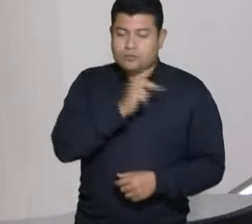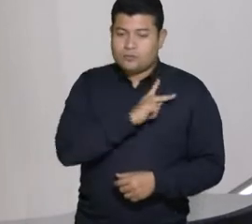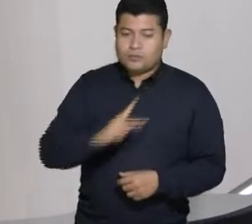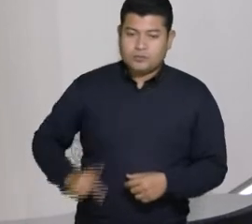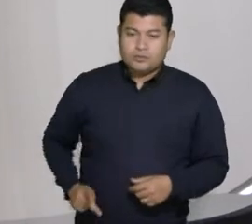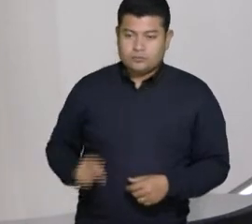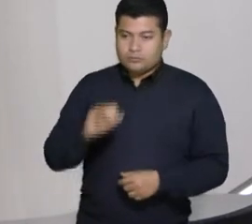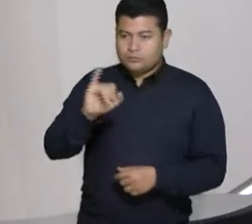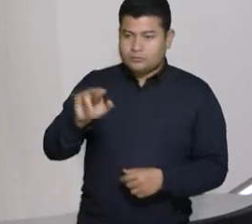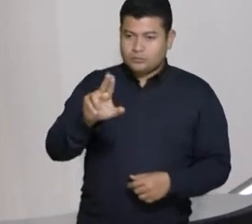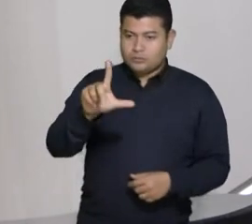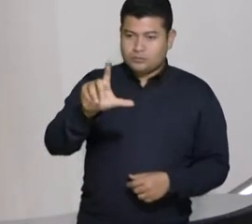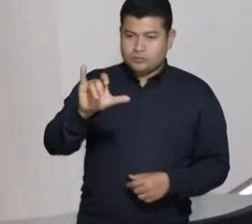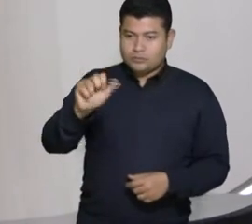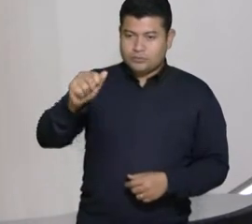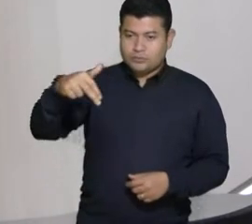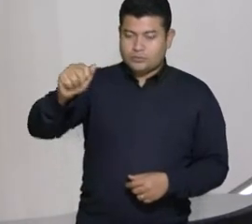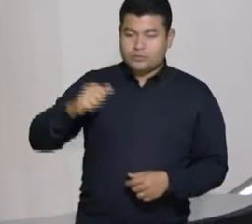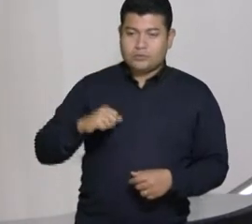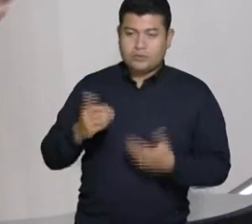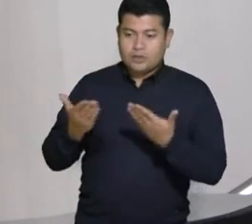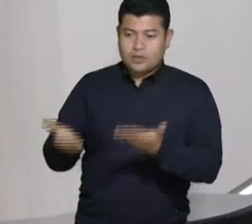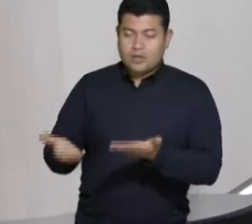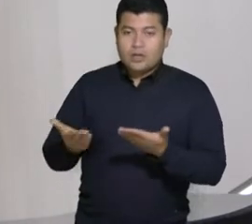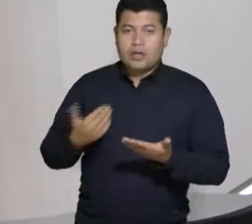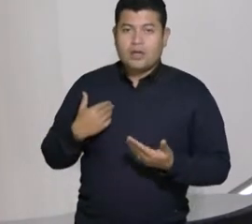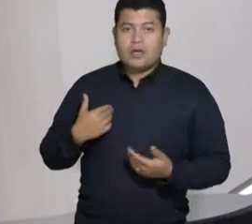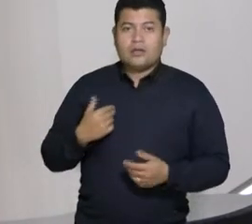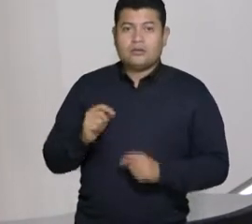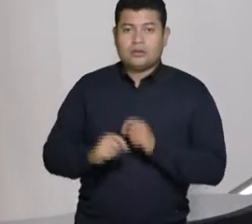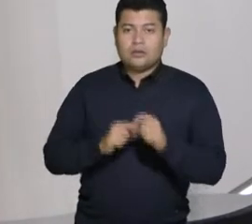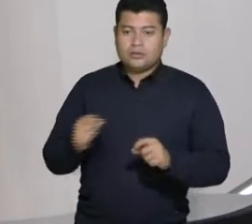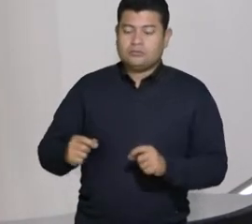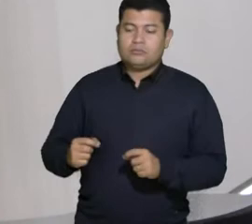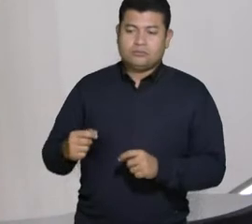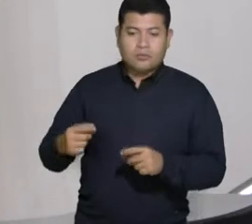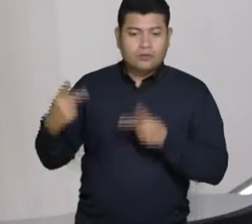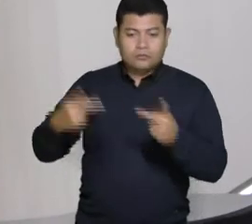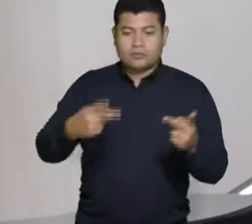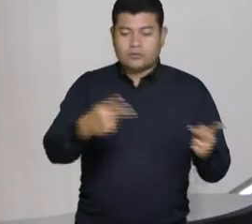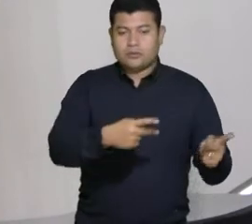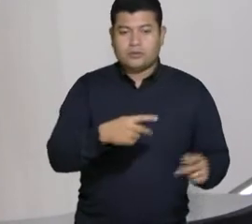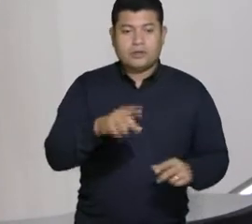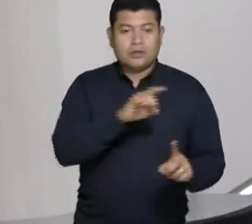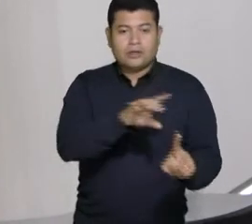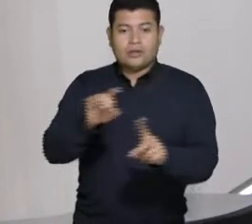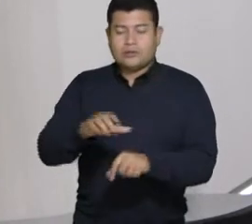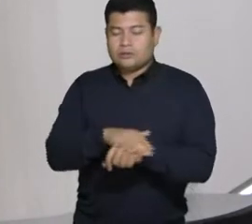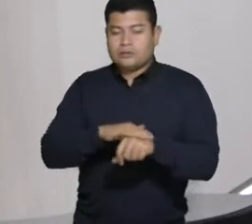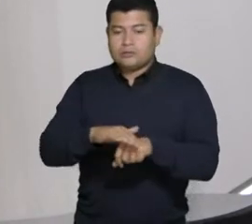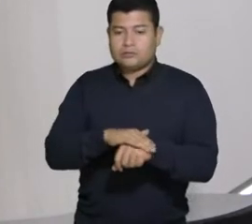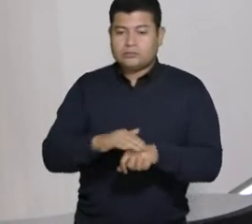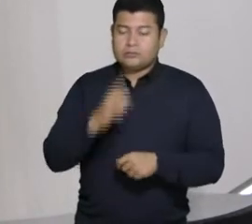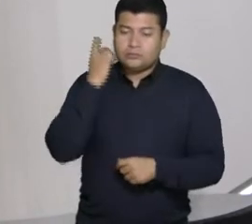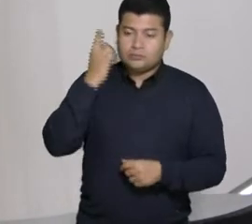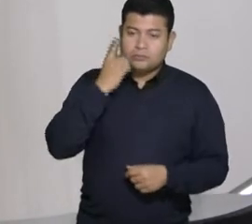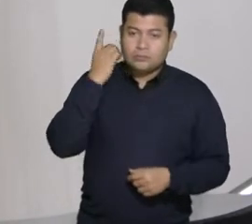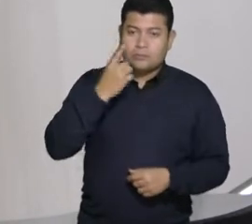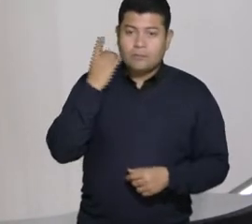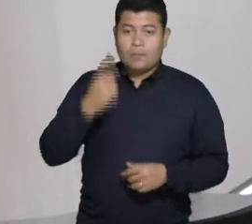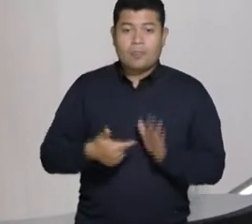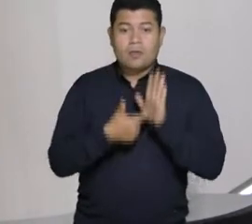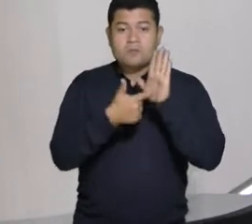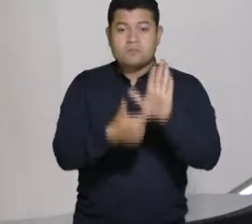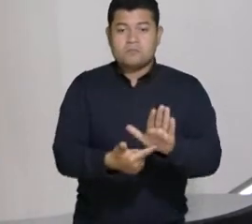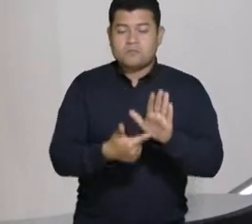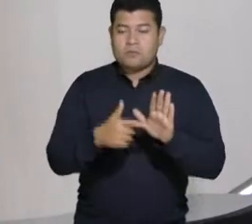Motta Debastiani que dedicadamente roda os gabinetes aqui conversa com os deputados mostra o trabalho da abrasel